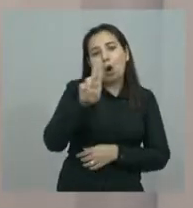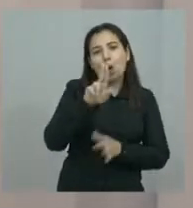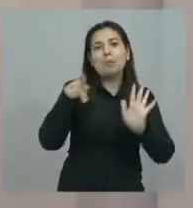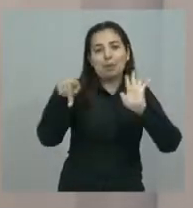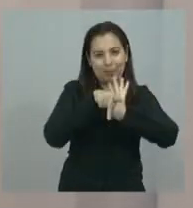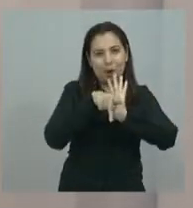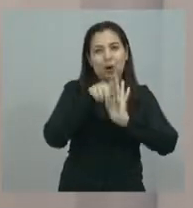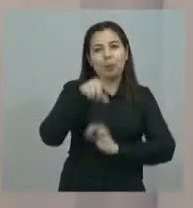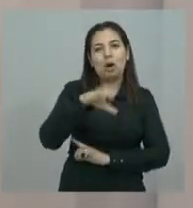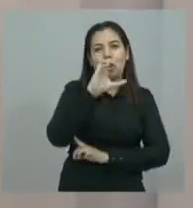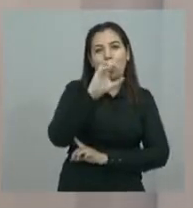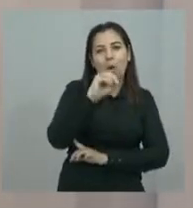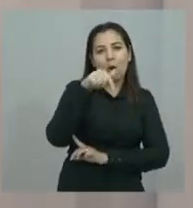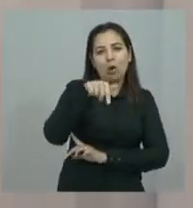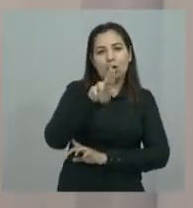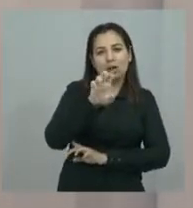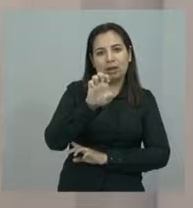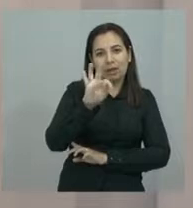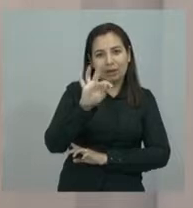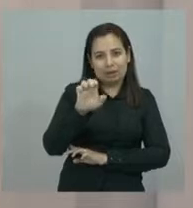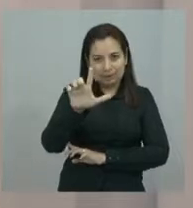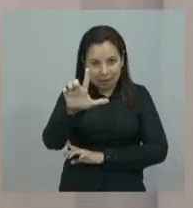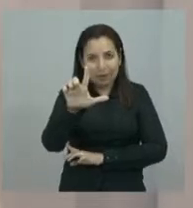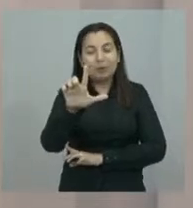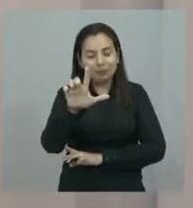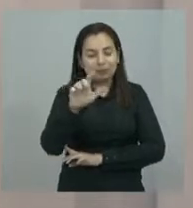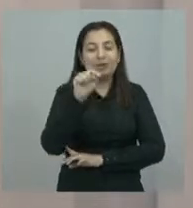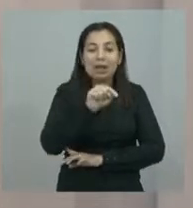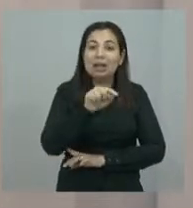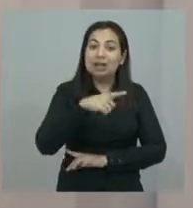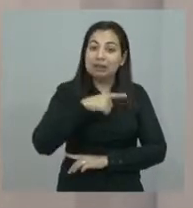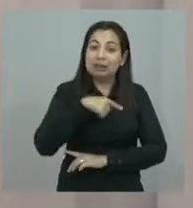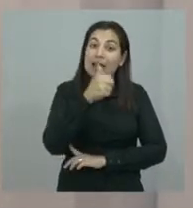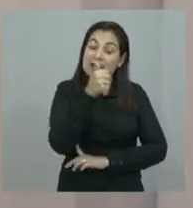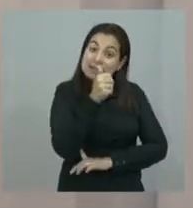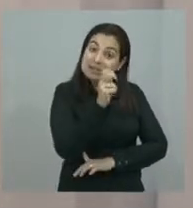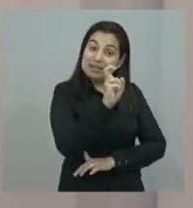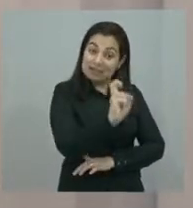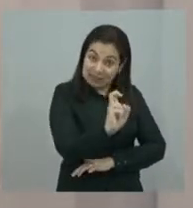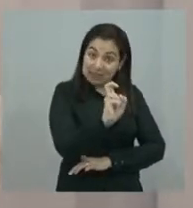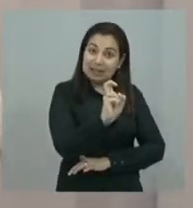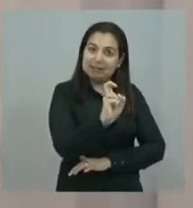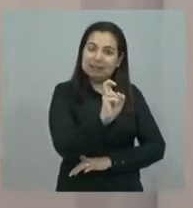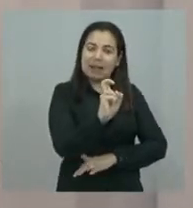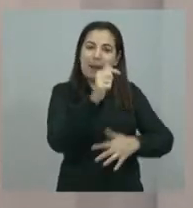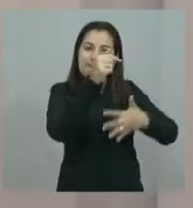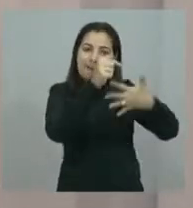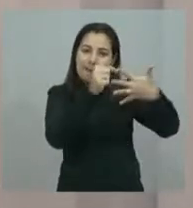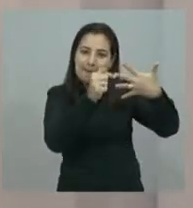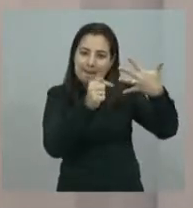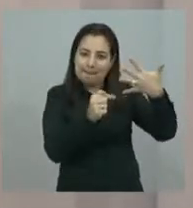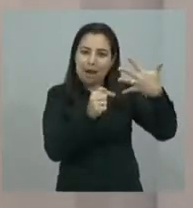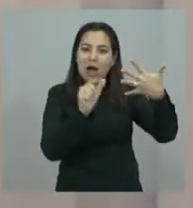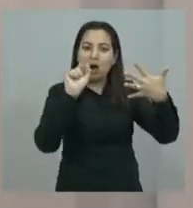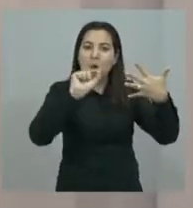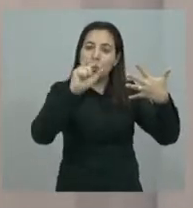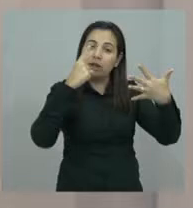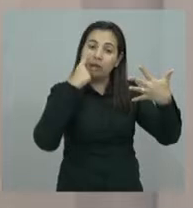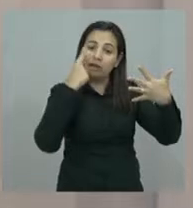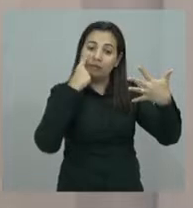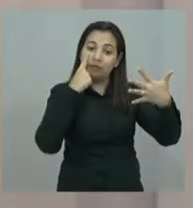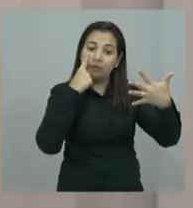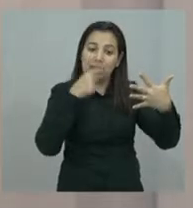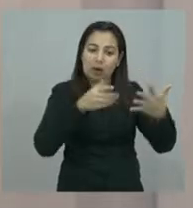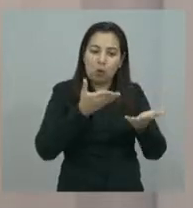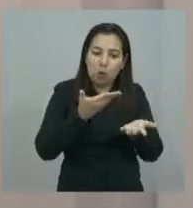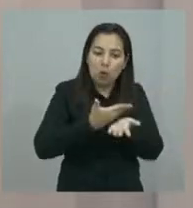na verdade, né? Os antirretrovirais. E existem 15 esquemas para que a pessoa ingresse nele.